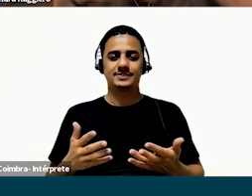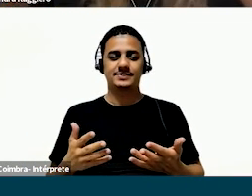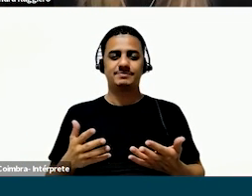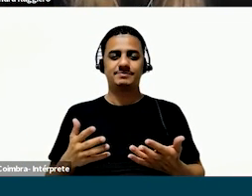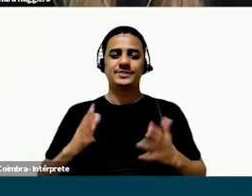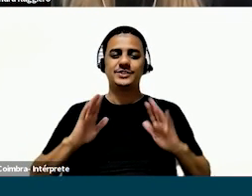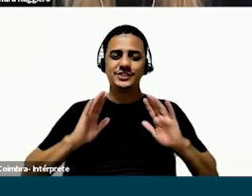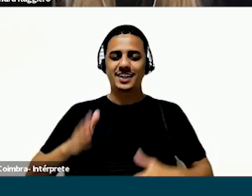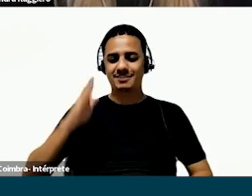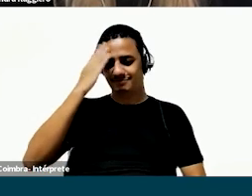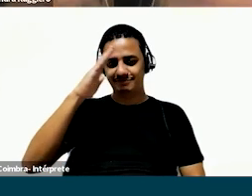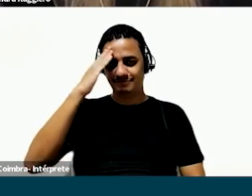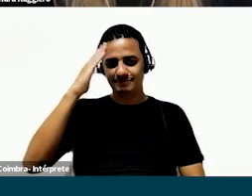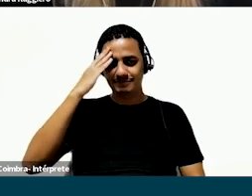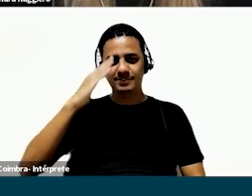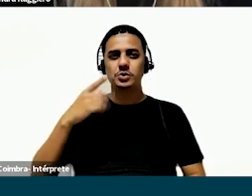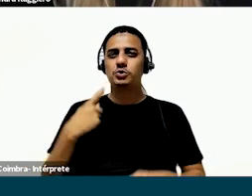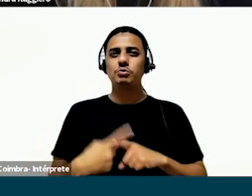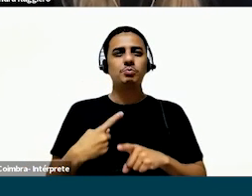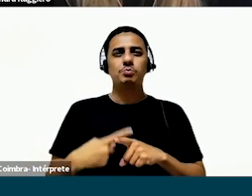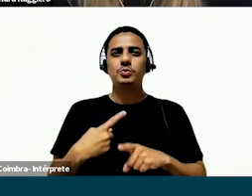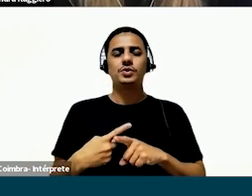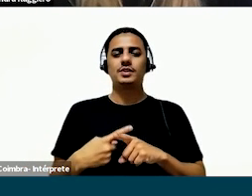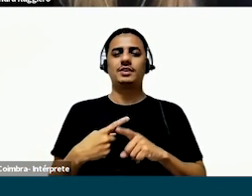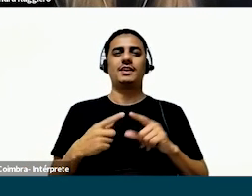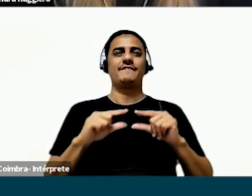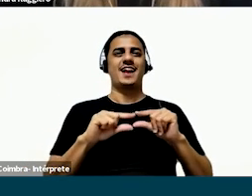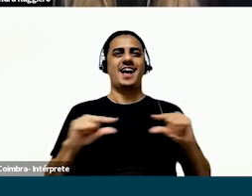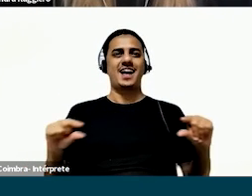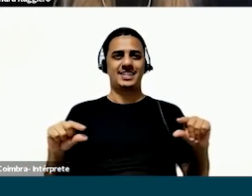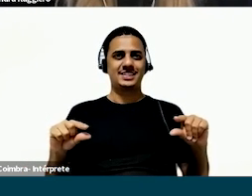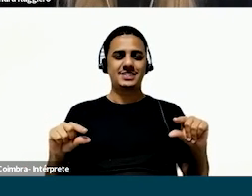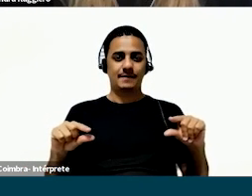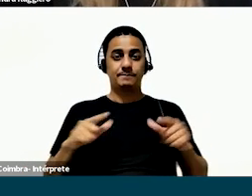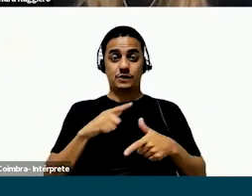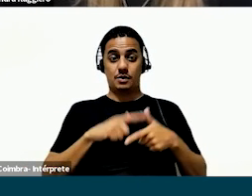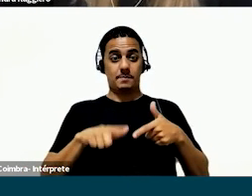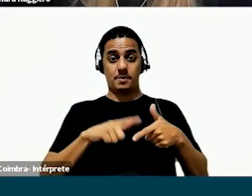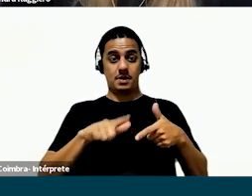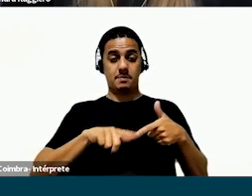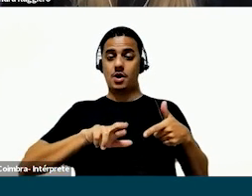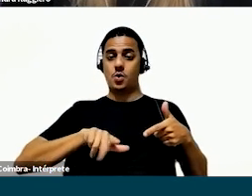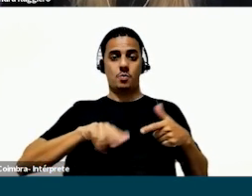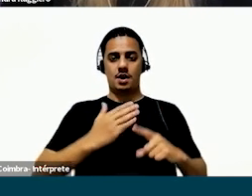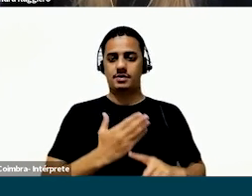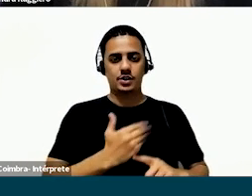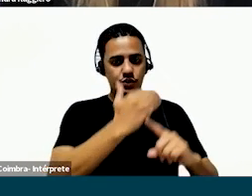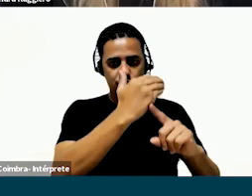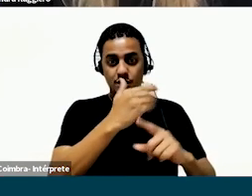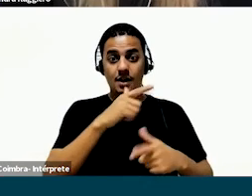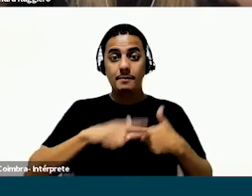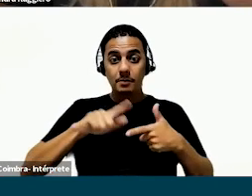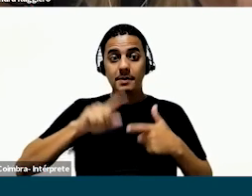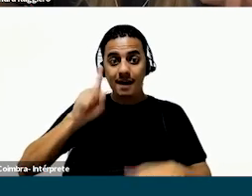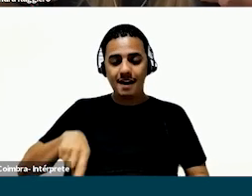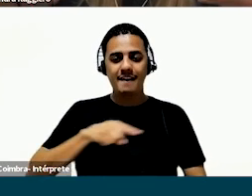de todo esse entendimento, né, de entendermos o porquê daquela frase que o problema não é a